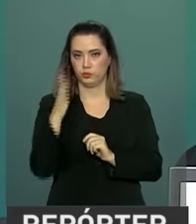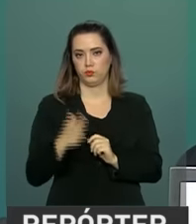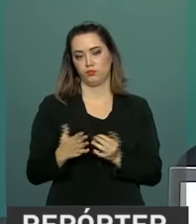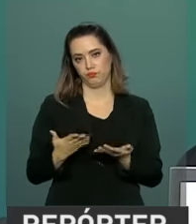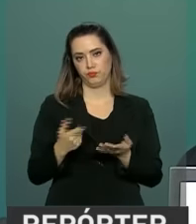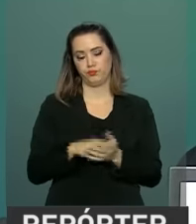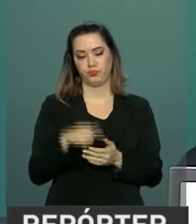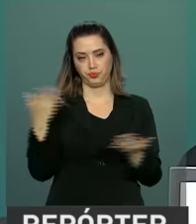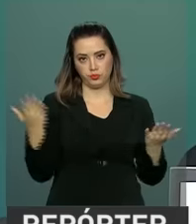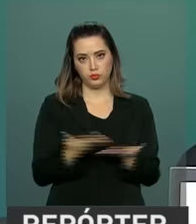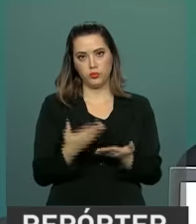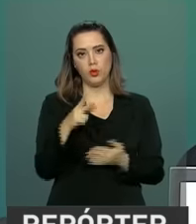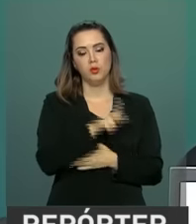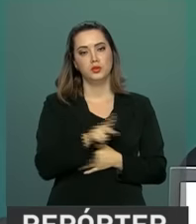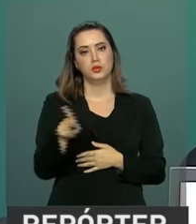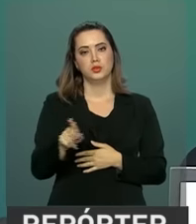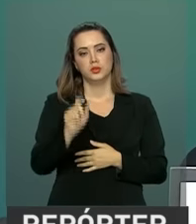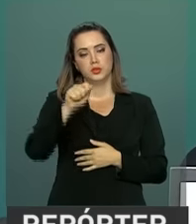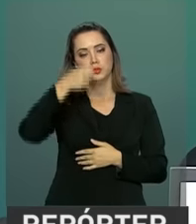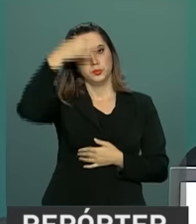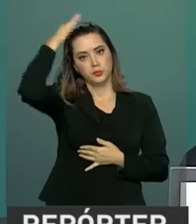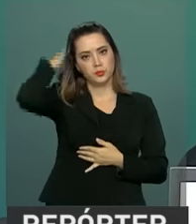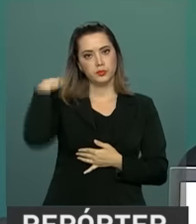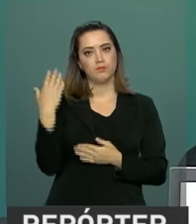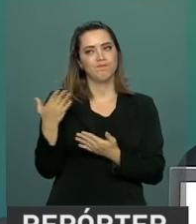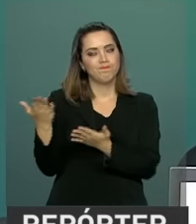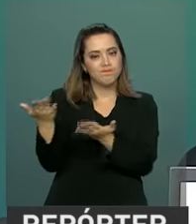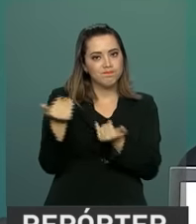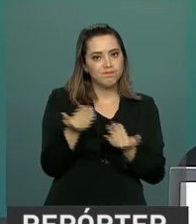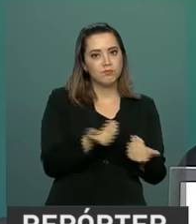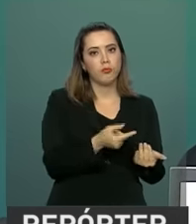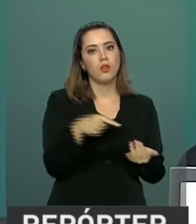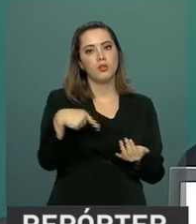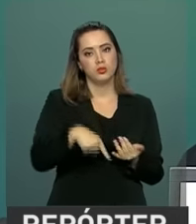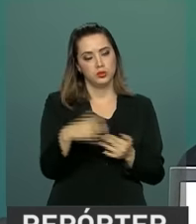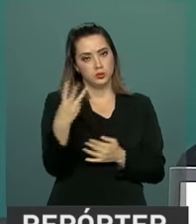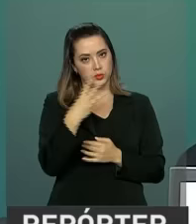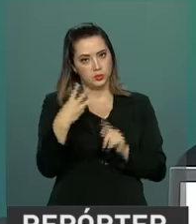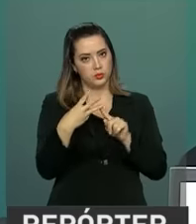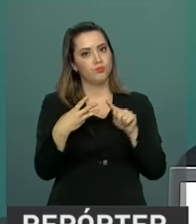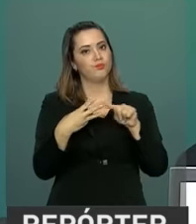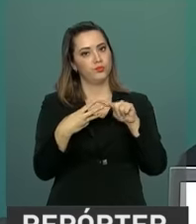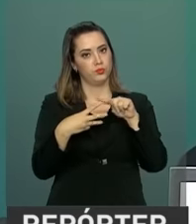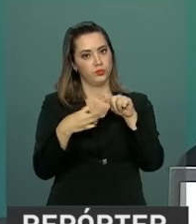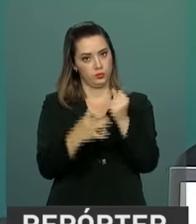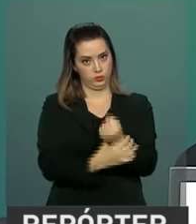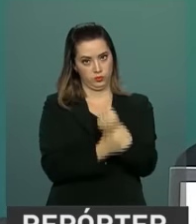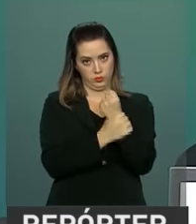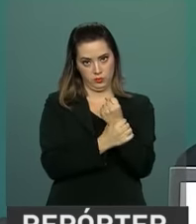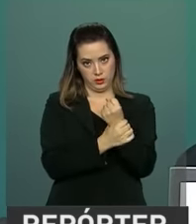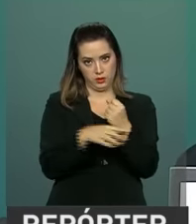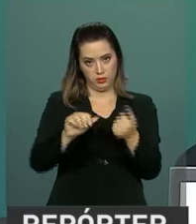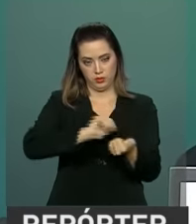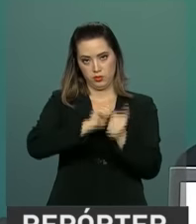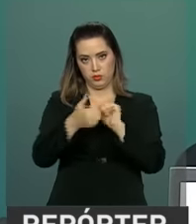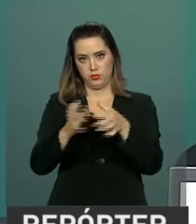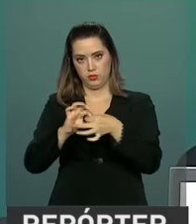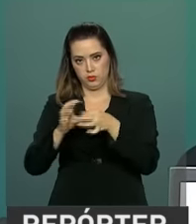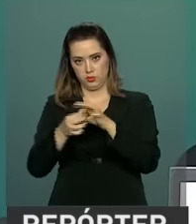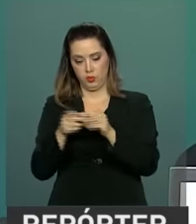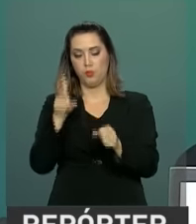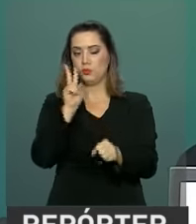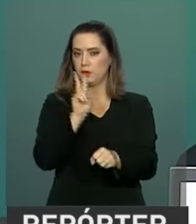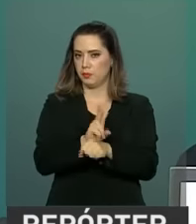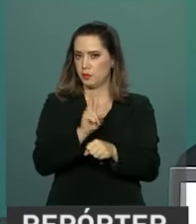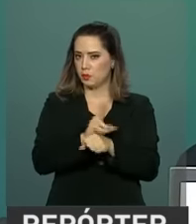cedo o presidente em exercício, Michel Temer, convocou os três ministros que fazem parte da segurança articulada dos Jogos, que são os ministros da